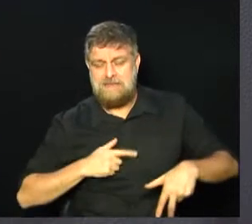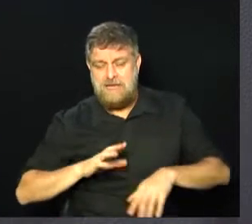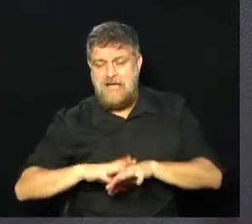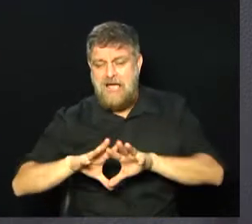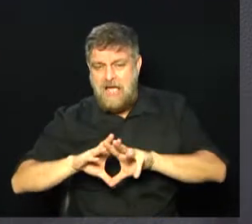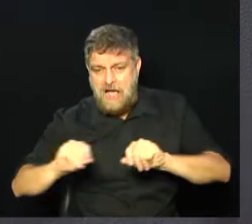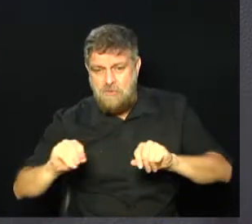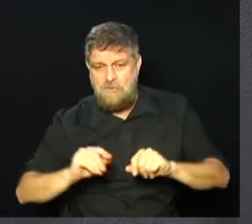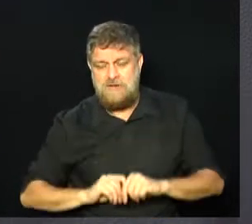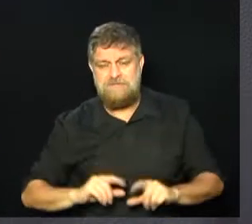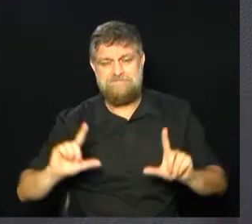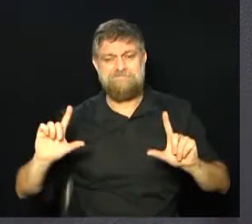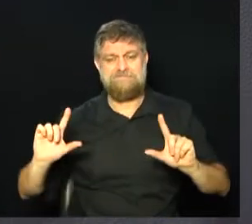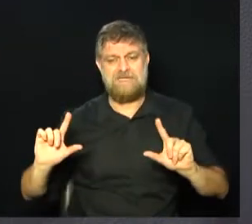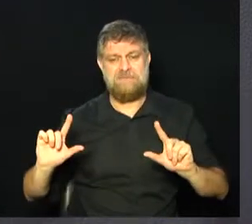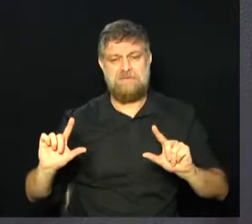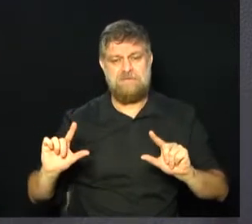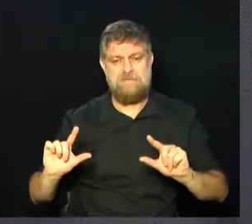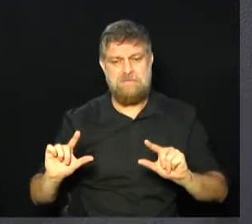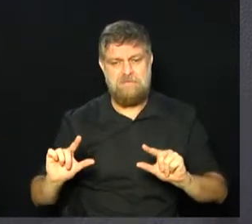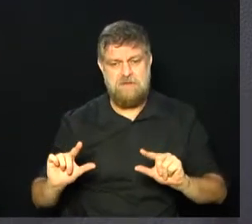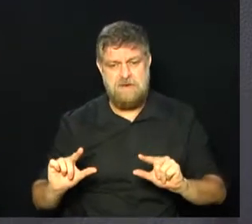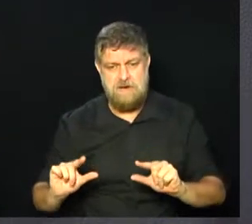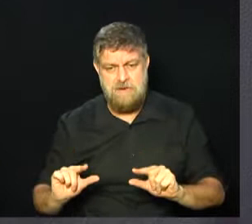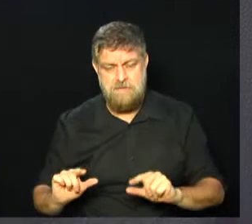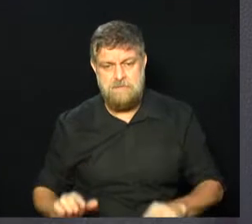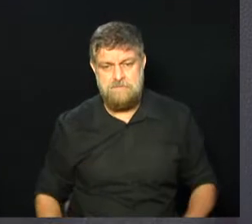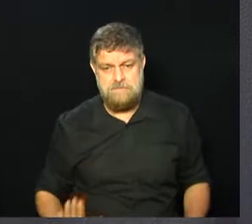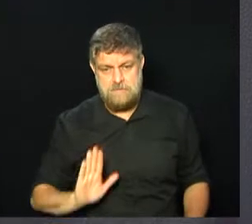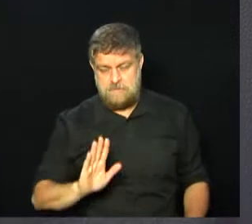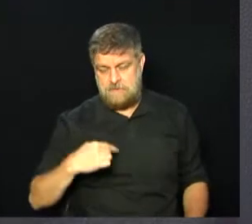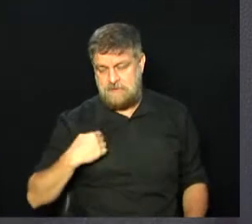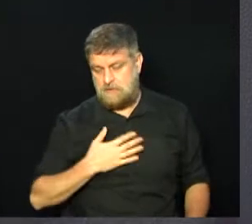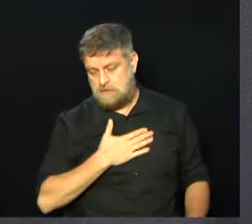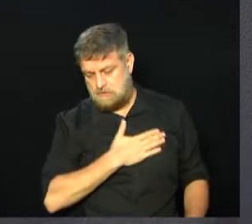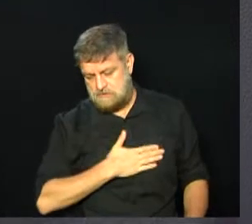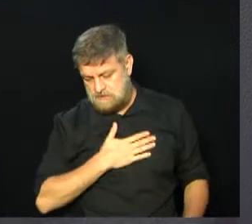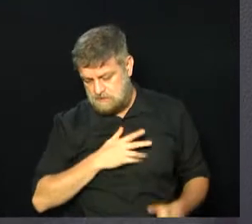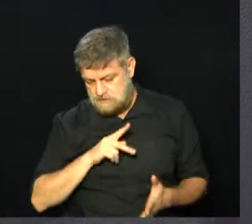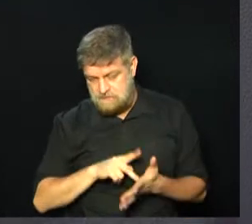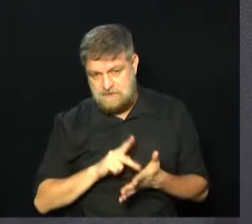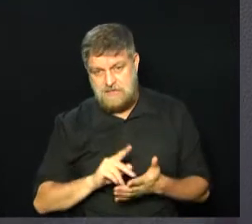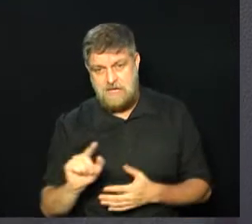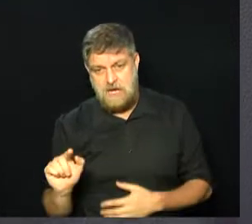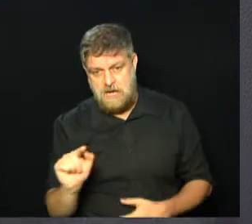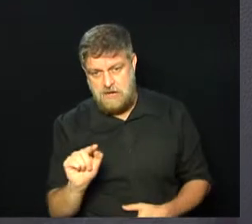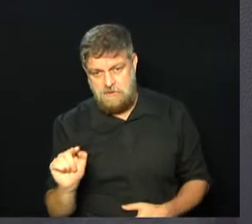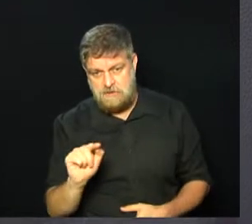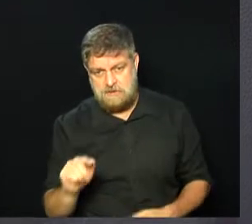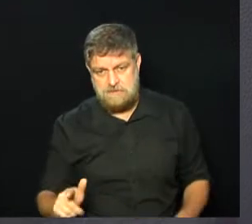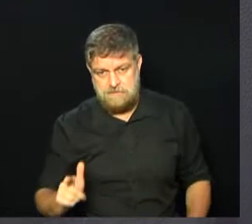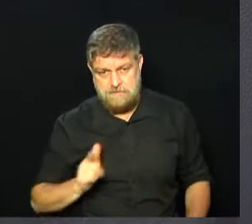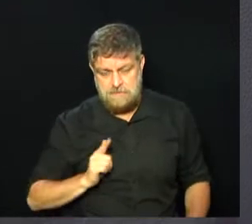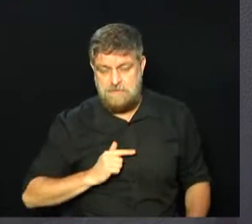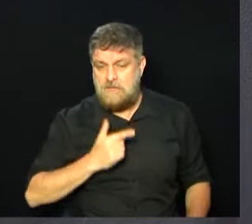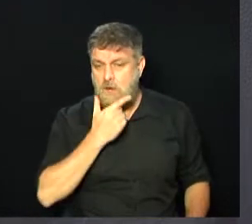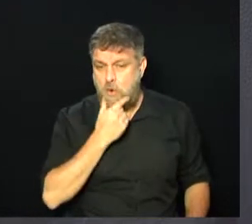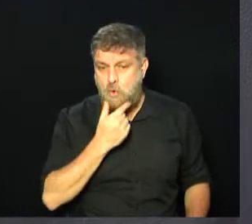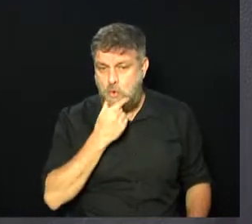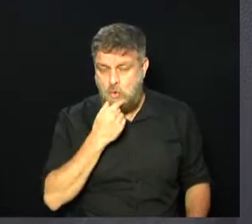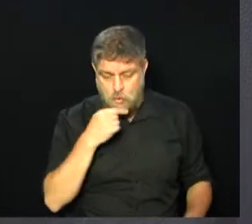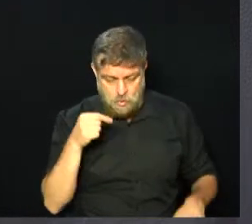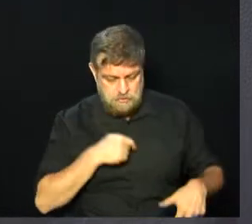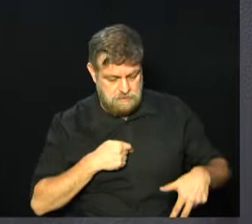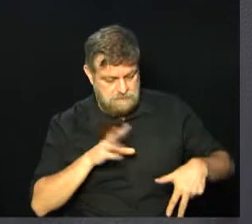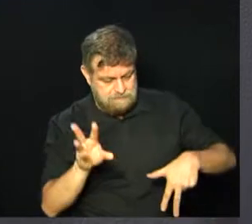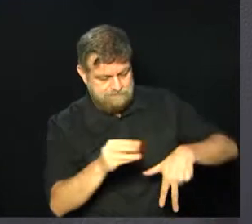medida que a doença avança, elas vão reduzindo. Então, o que a gente gostaria mesmo é que os homens entendessem, né,